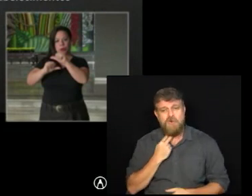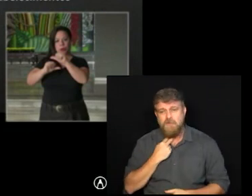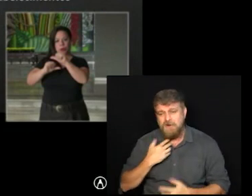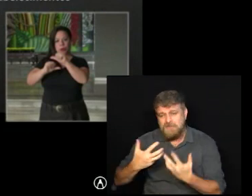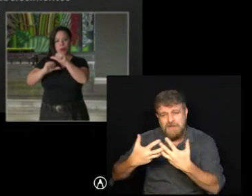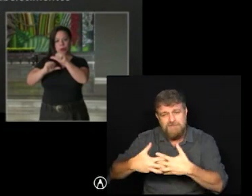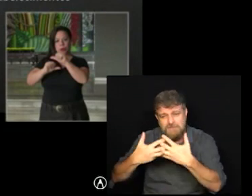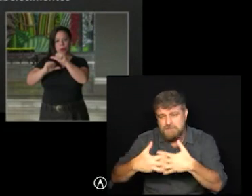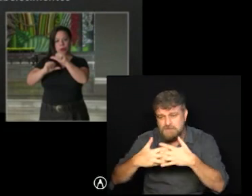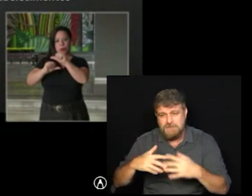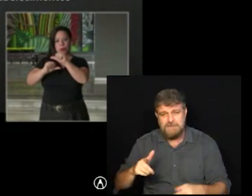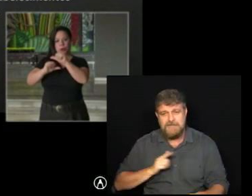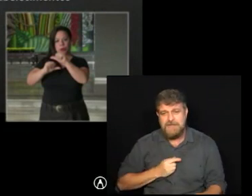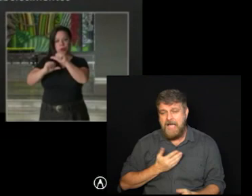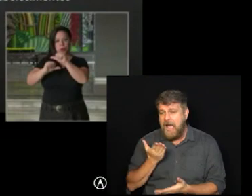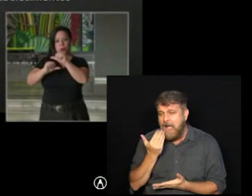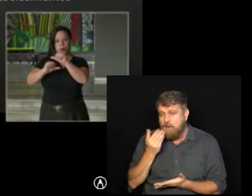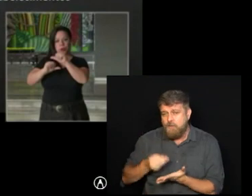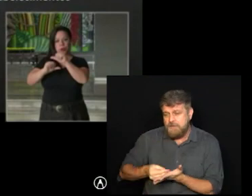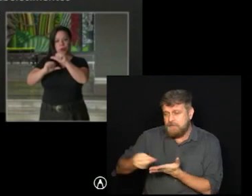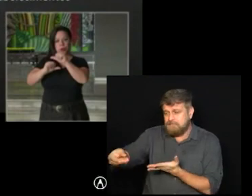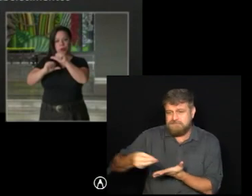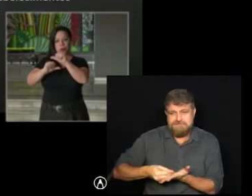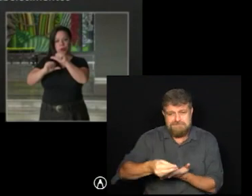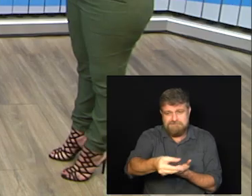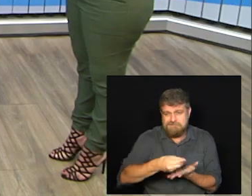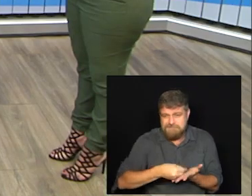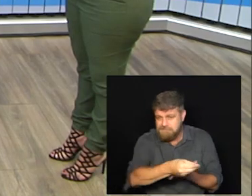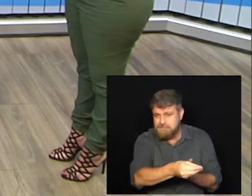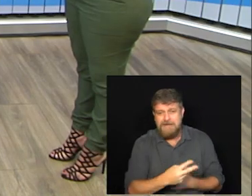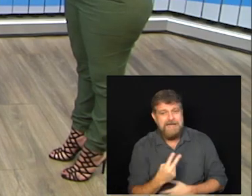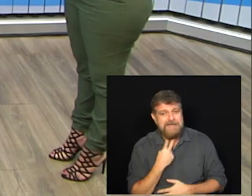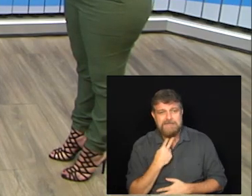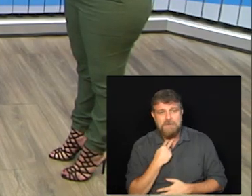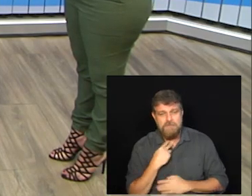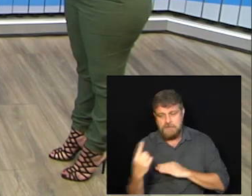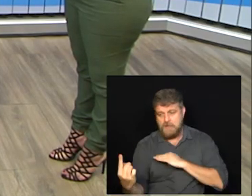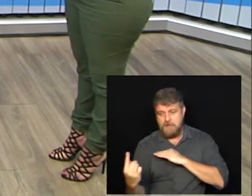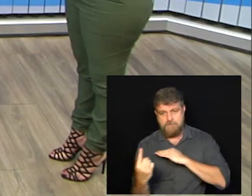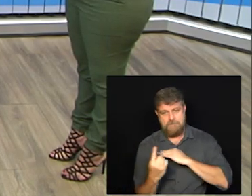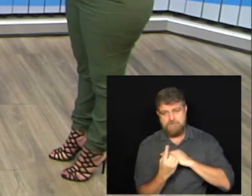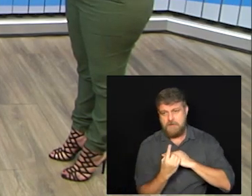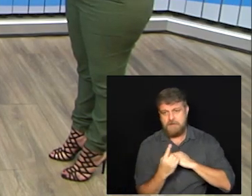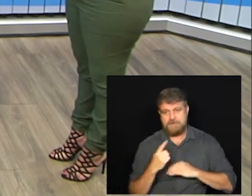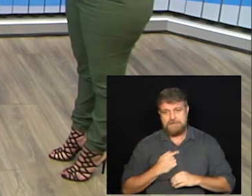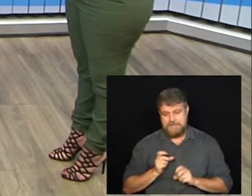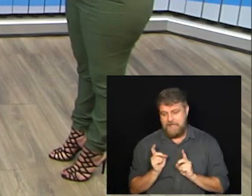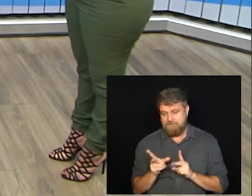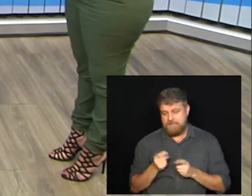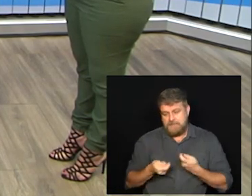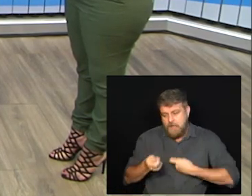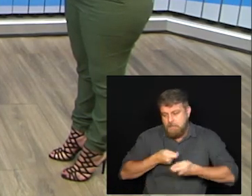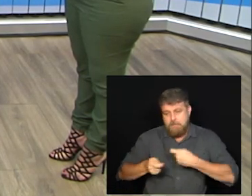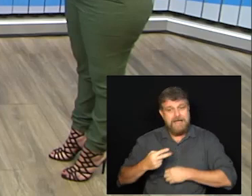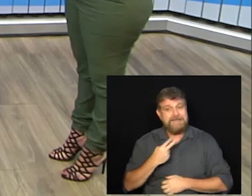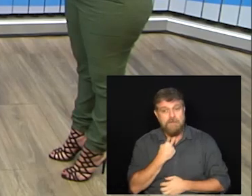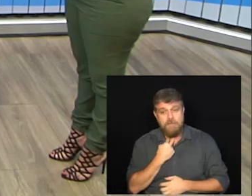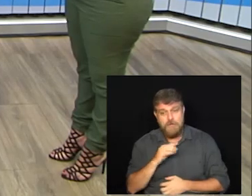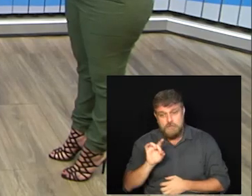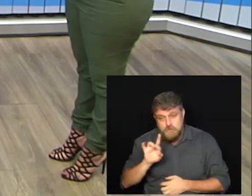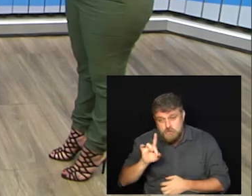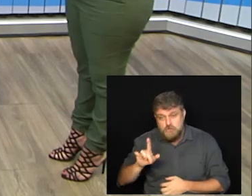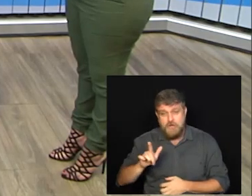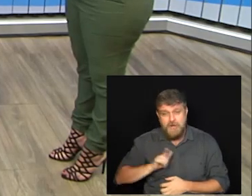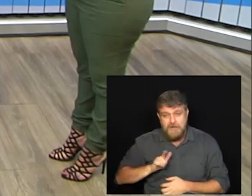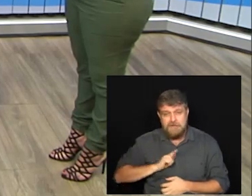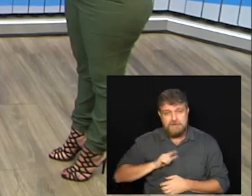a entrega de alimentos e produtos ao cliente no estabelecimento comercial, tá? Permitida